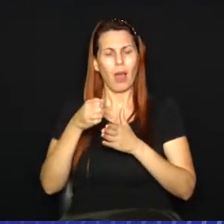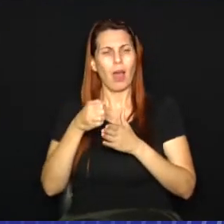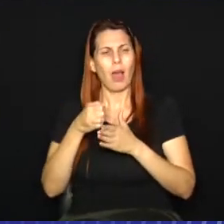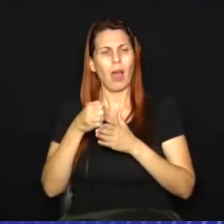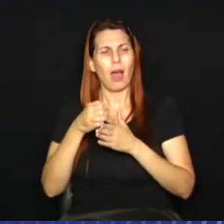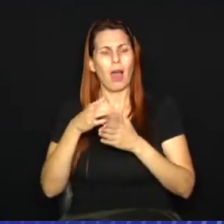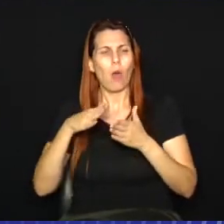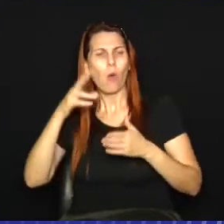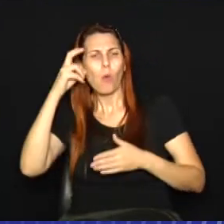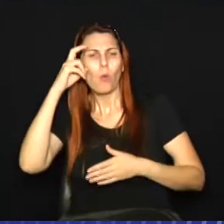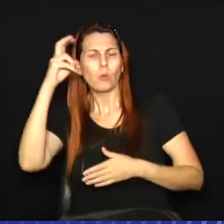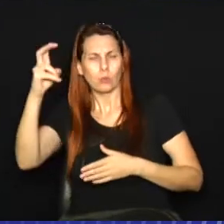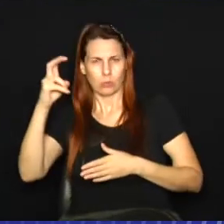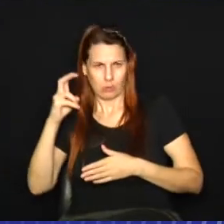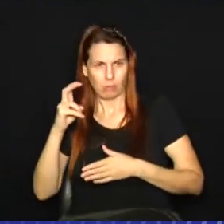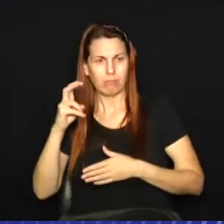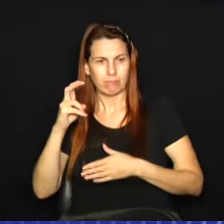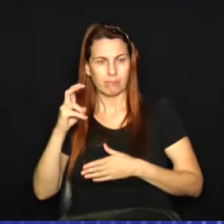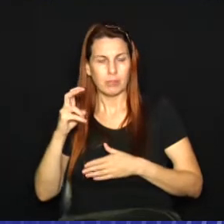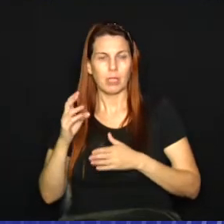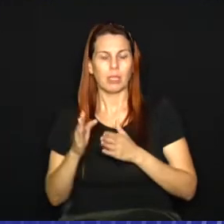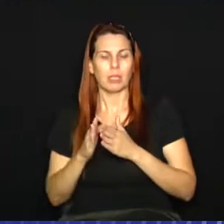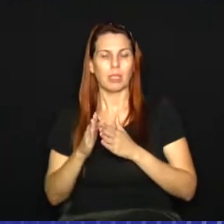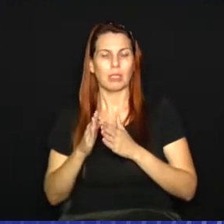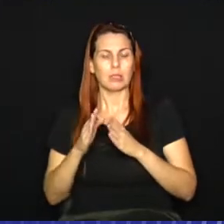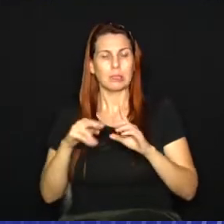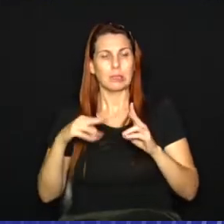e ecumênicas, junto aos